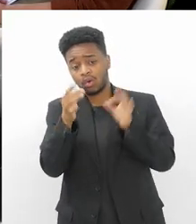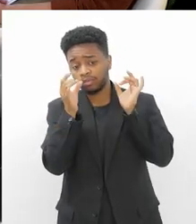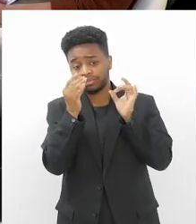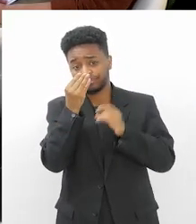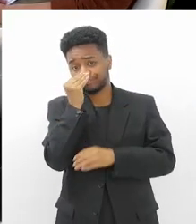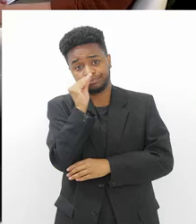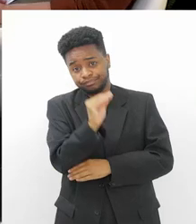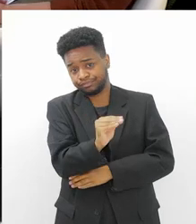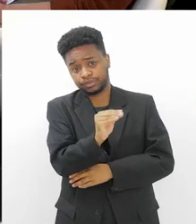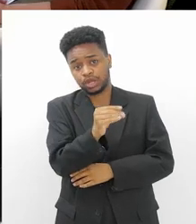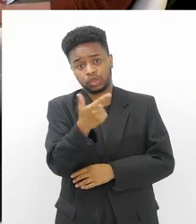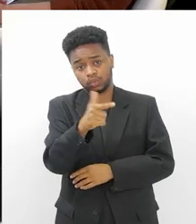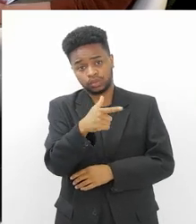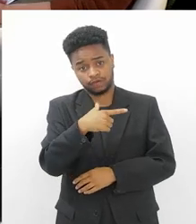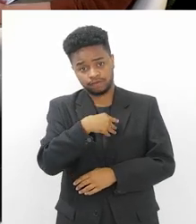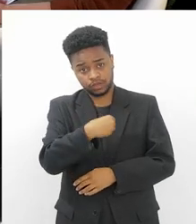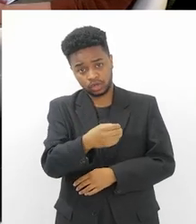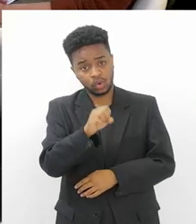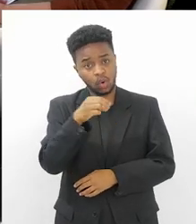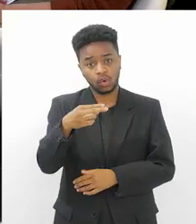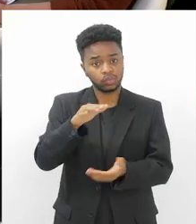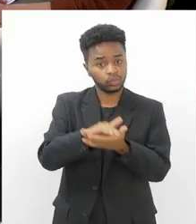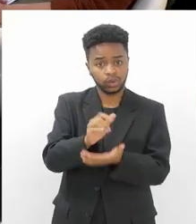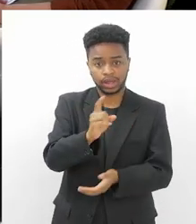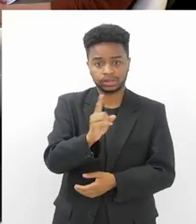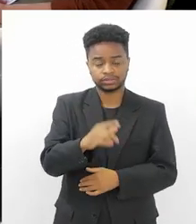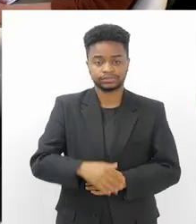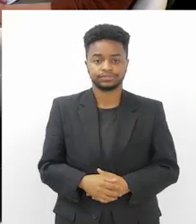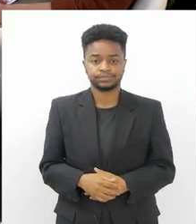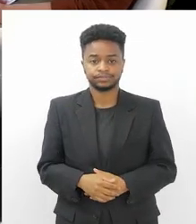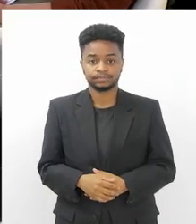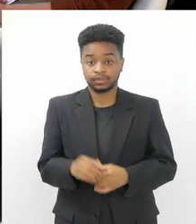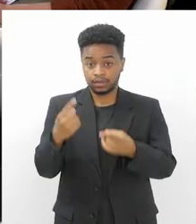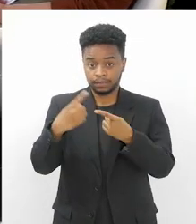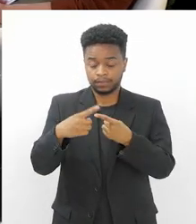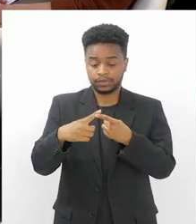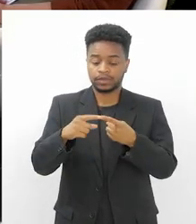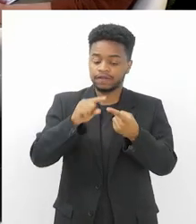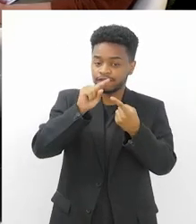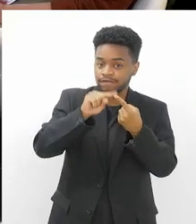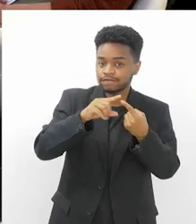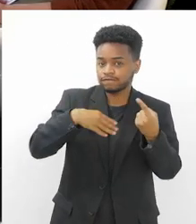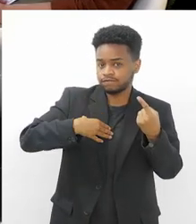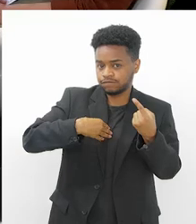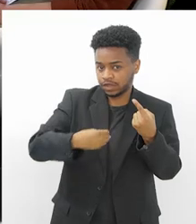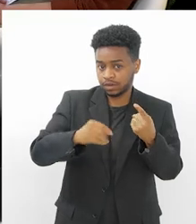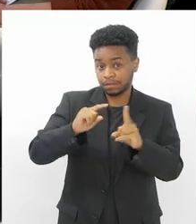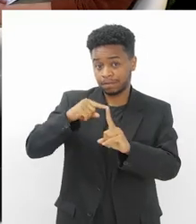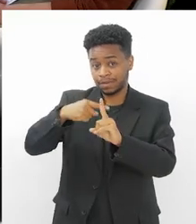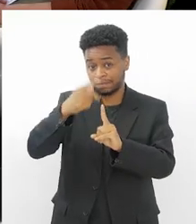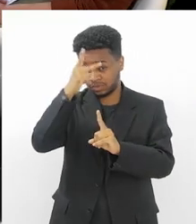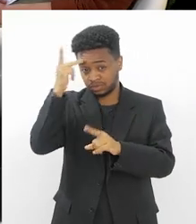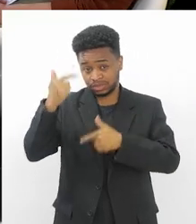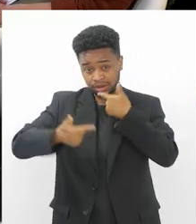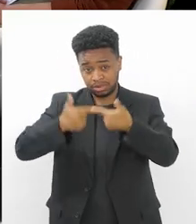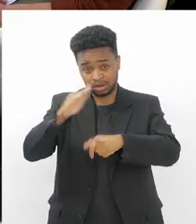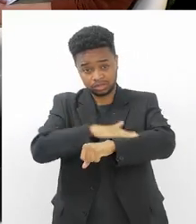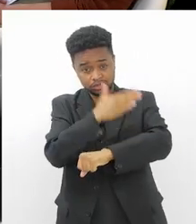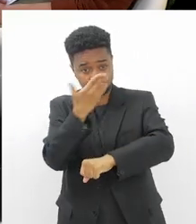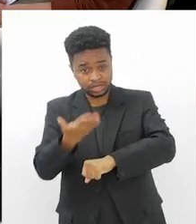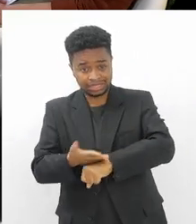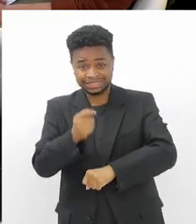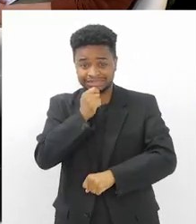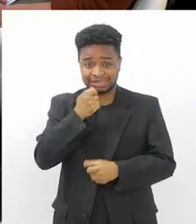empregada, ou você abre mão de ter filhos, ou você abre mão de casar. Porque filhos com uma